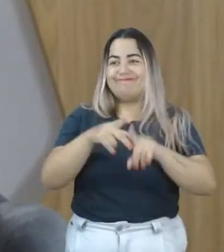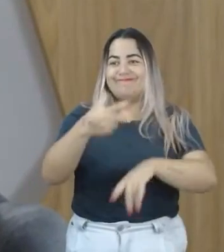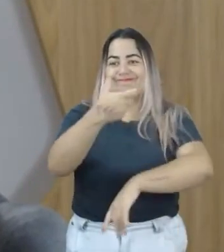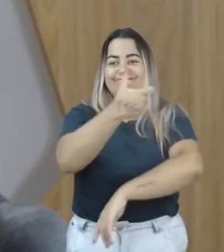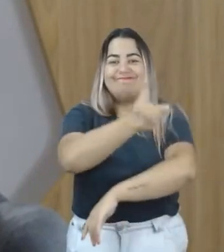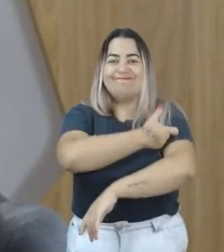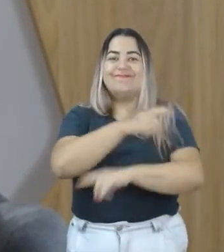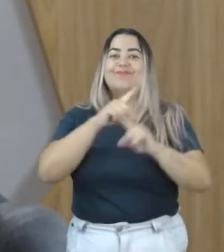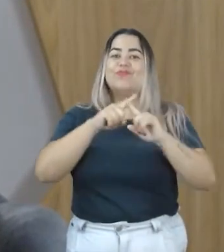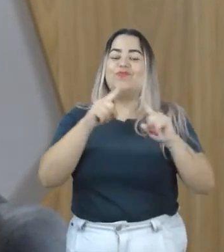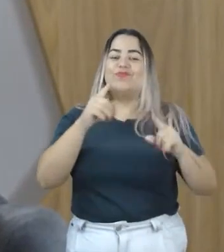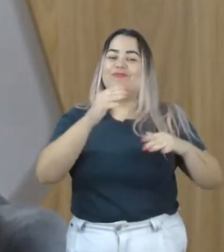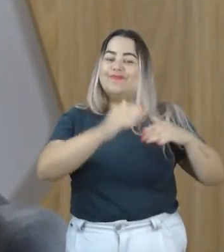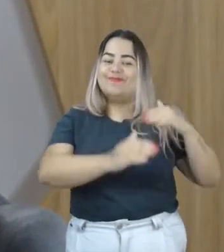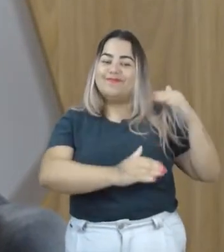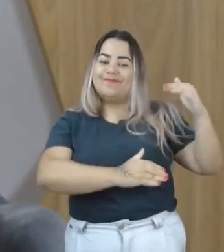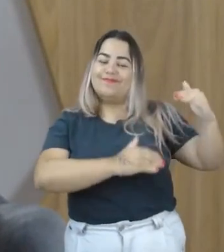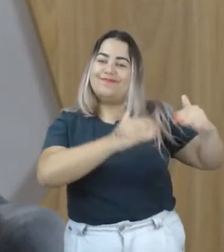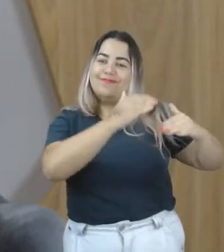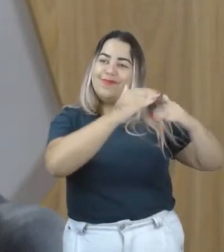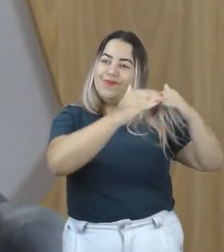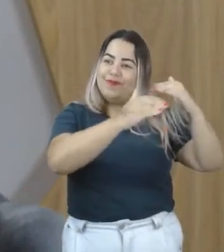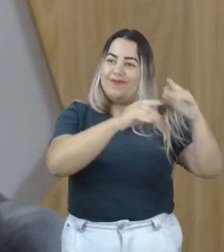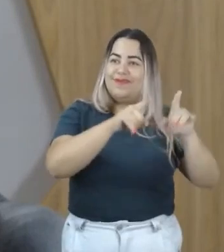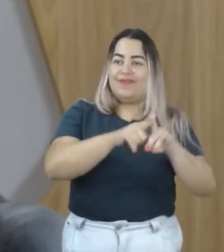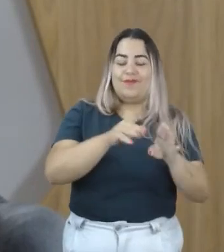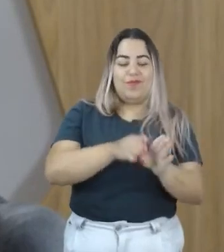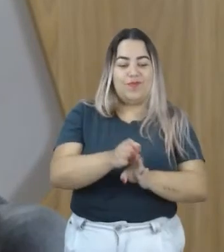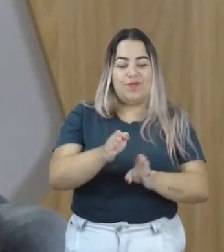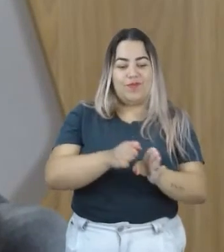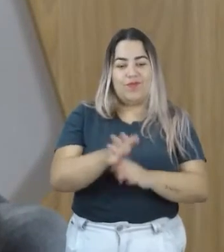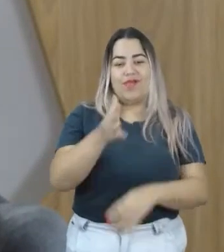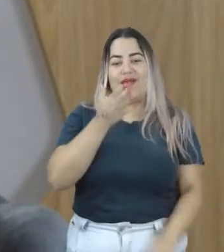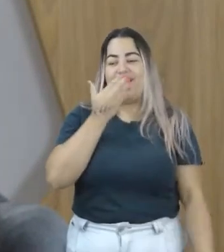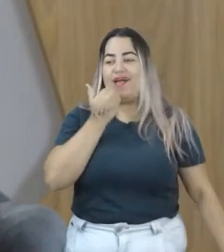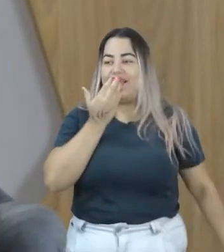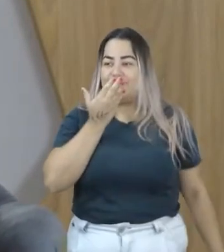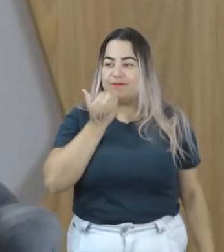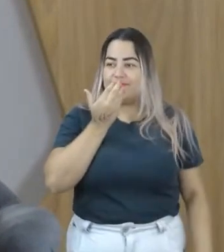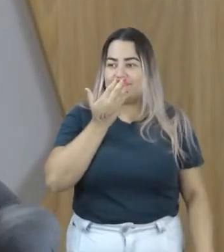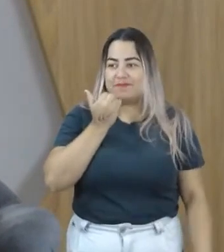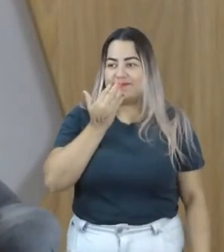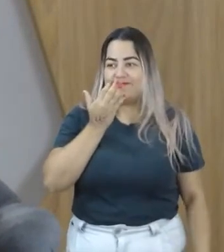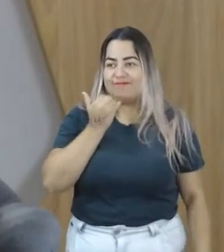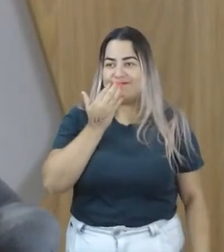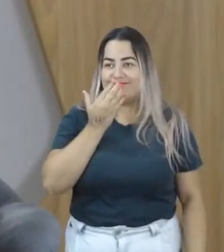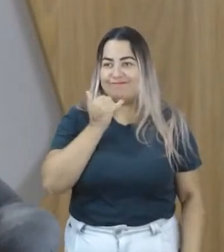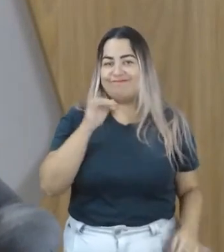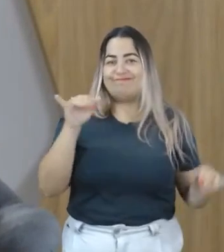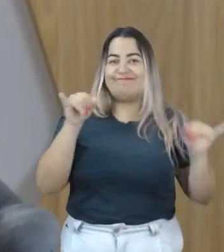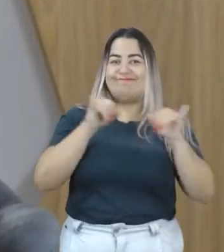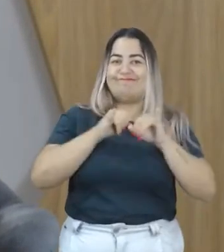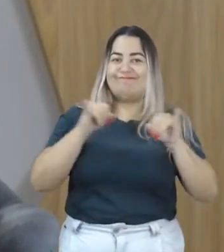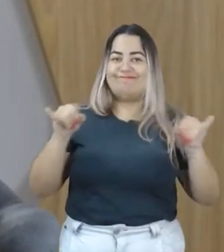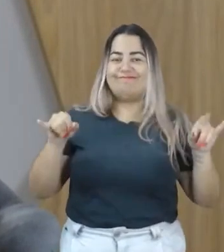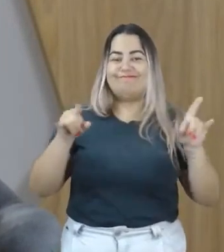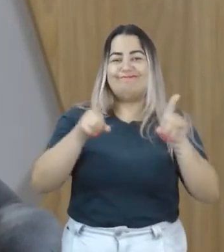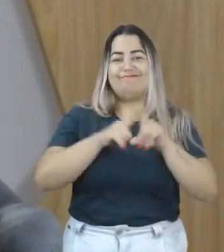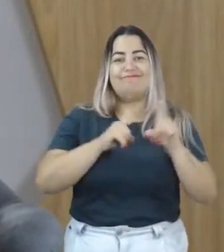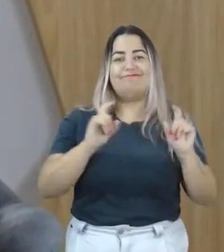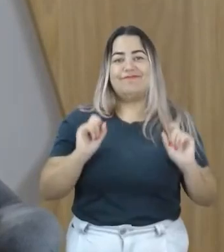mas dos cuidados do crescimento e desenvolvimento, a orientação com a alimentação, a informação para a